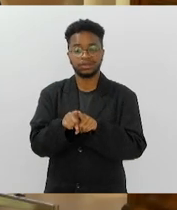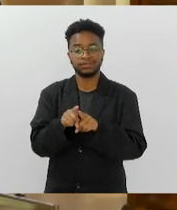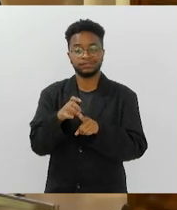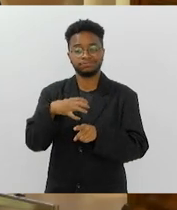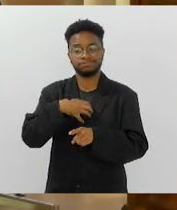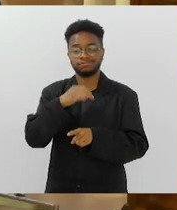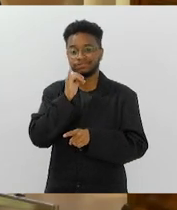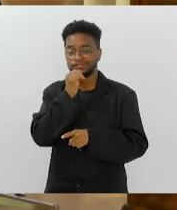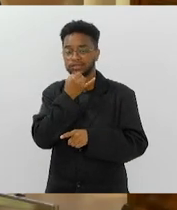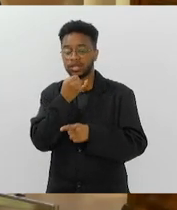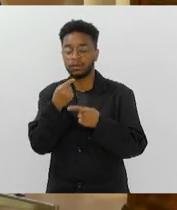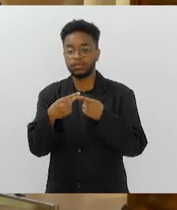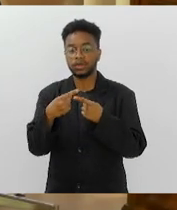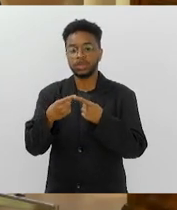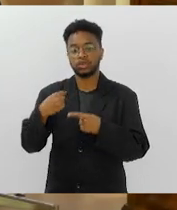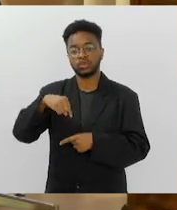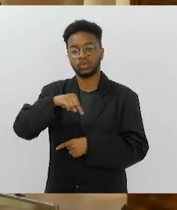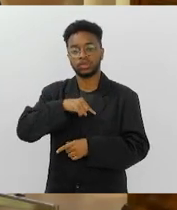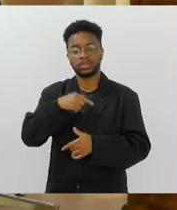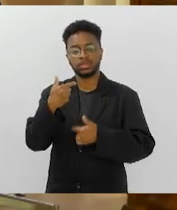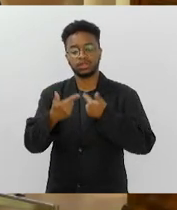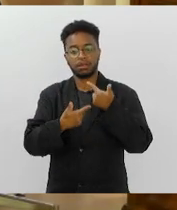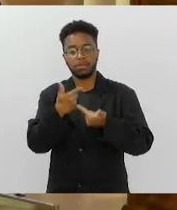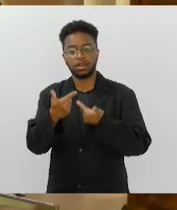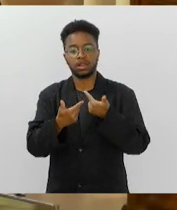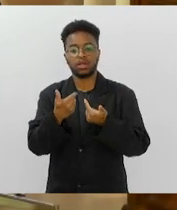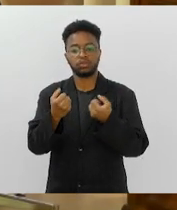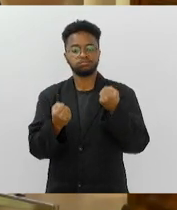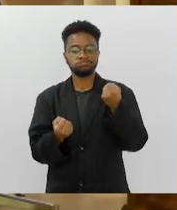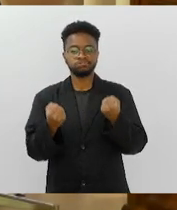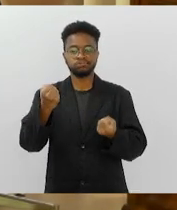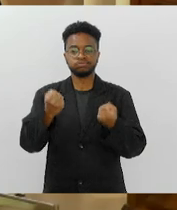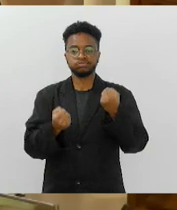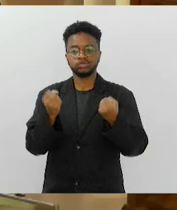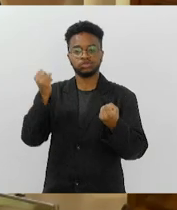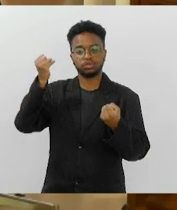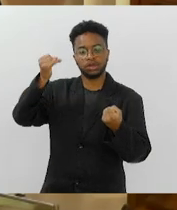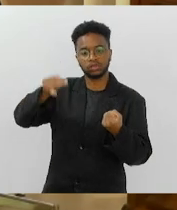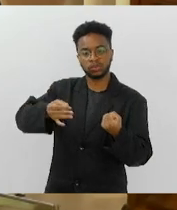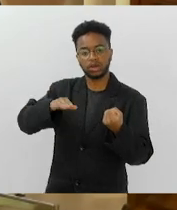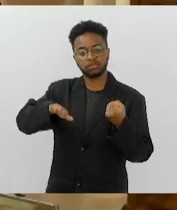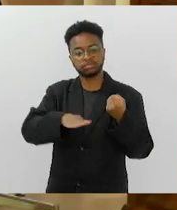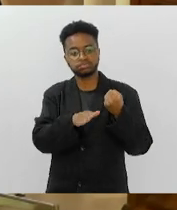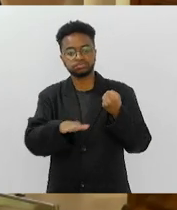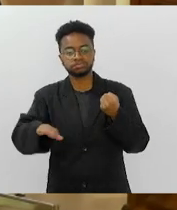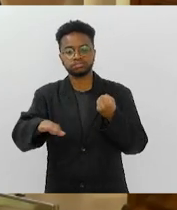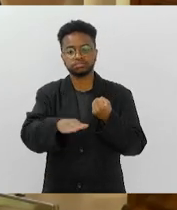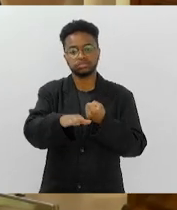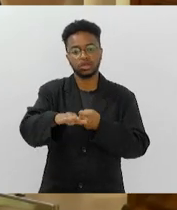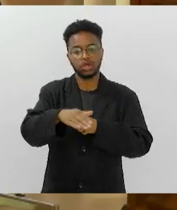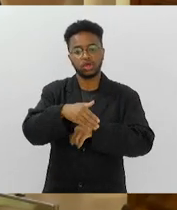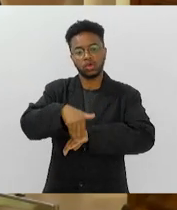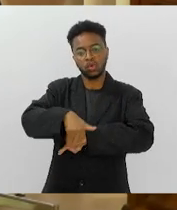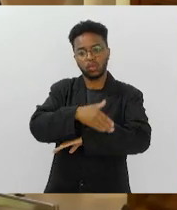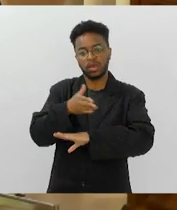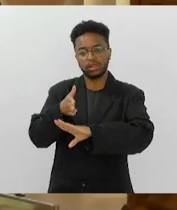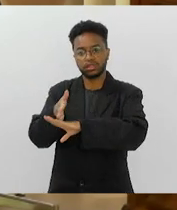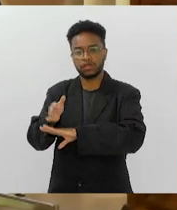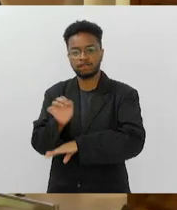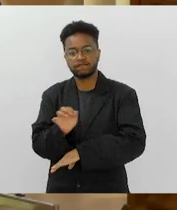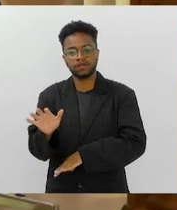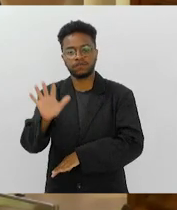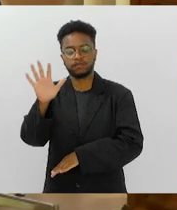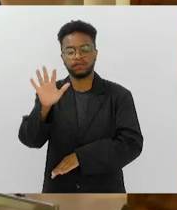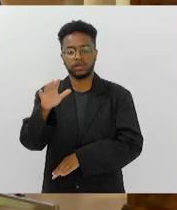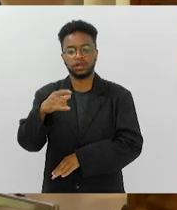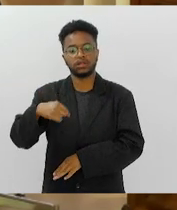Porque quando você está lá na viatura, patrulhando na madrugada, andando na viela, descendo no beco, entrando na favela, você